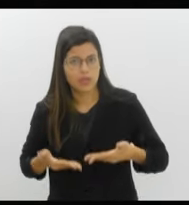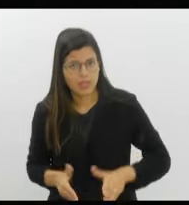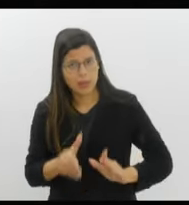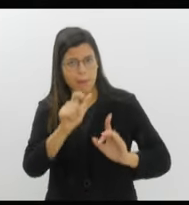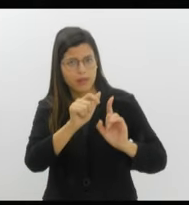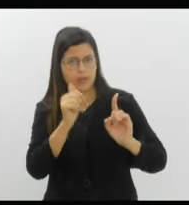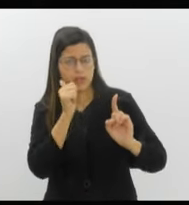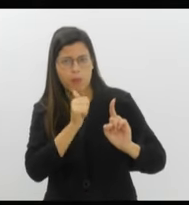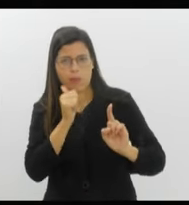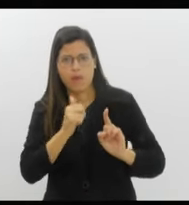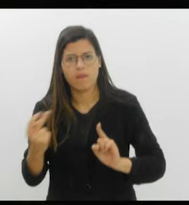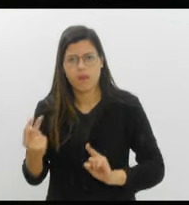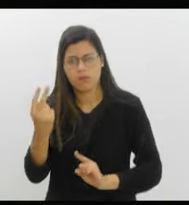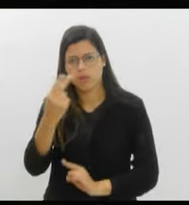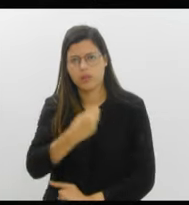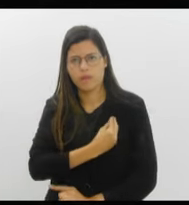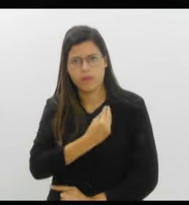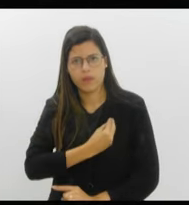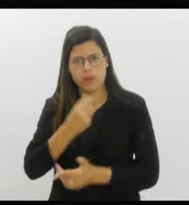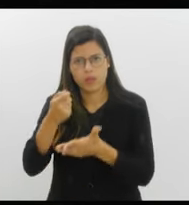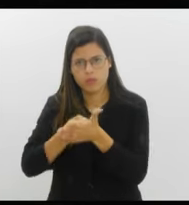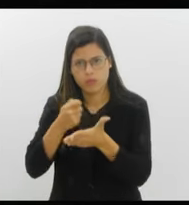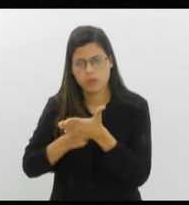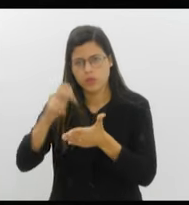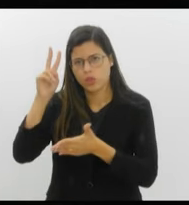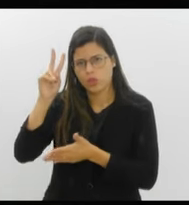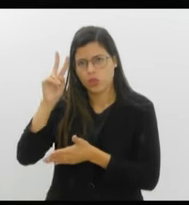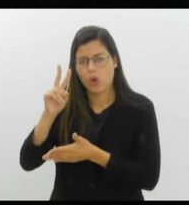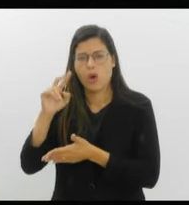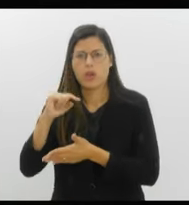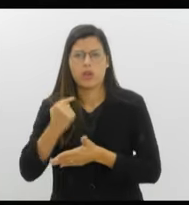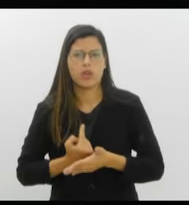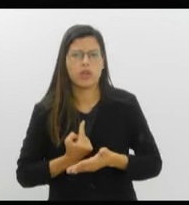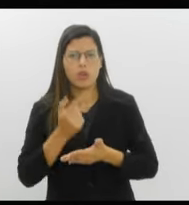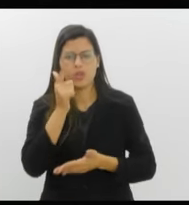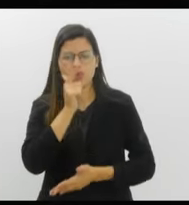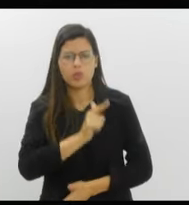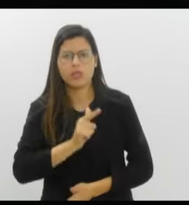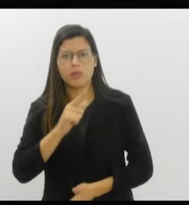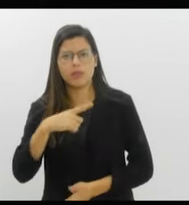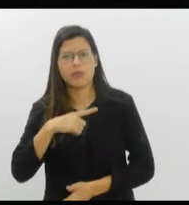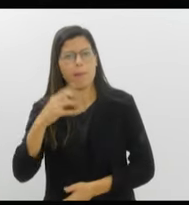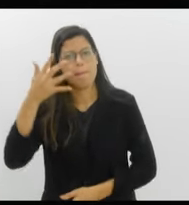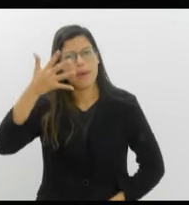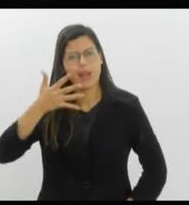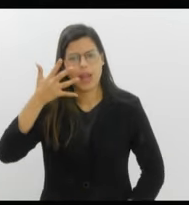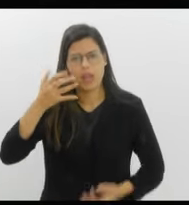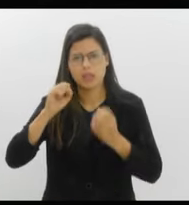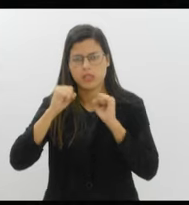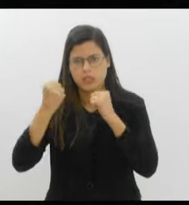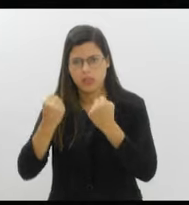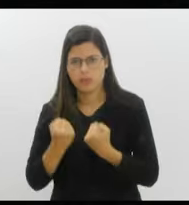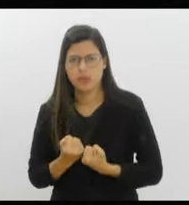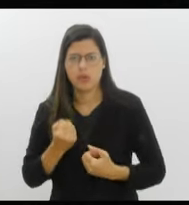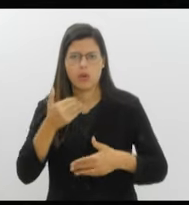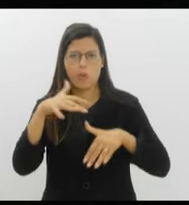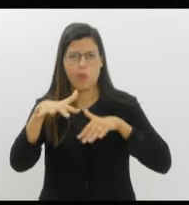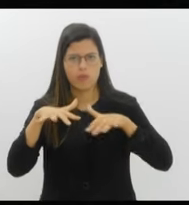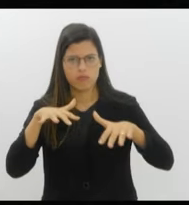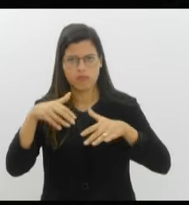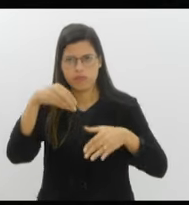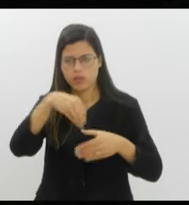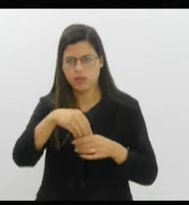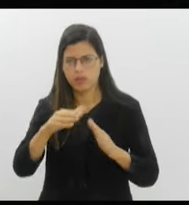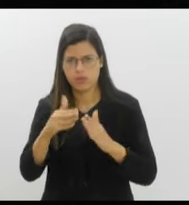valorizando a sua vida, valorizando a sua luta, valorizando a sua história, que a gente pode sim ter palestras, seminários, movimento nas escolas,